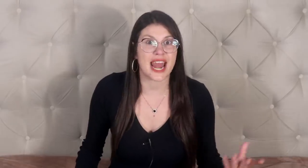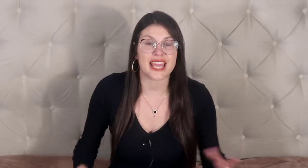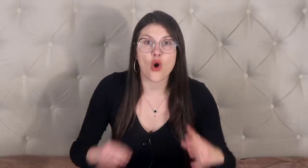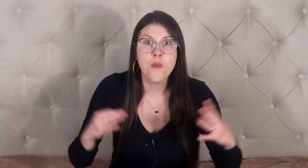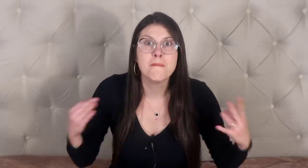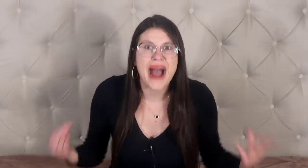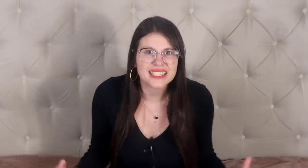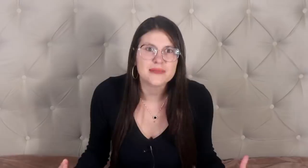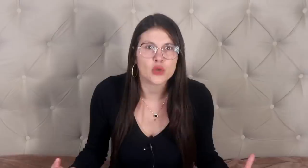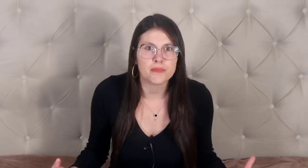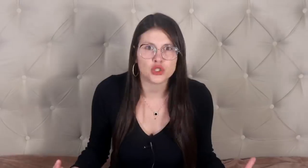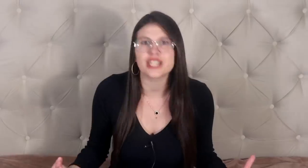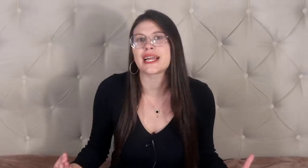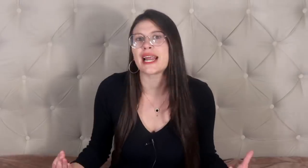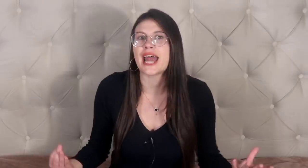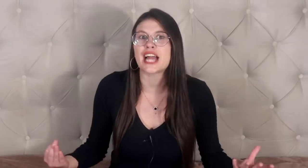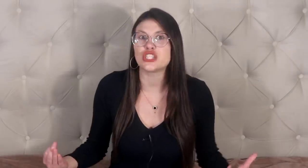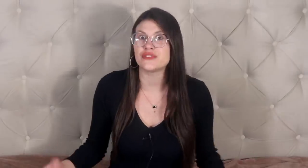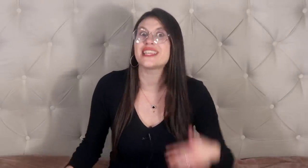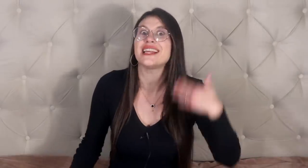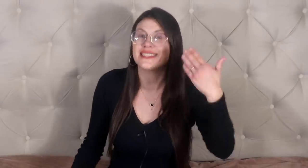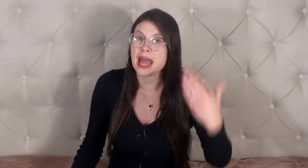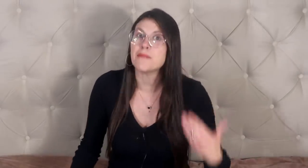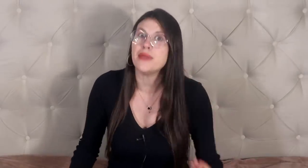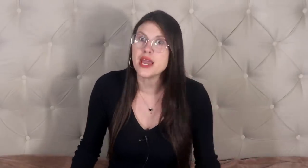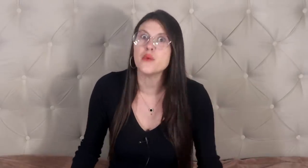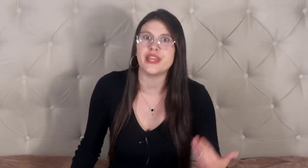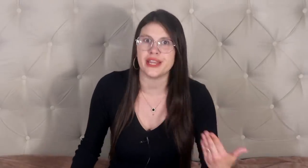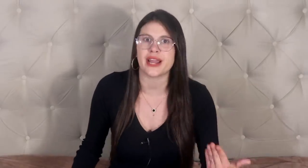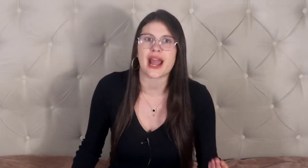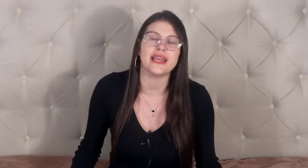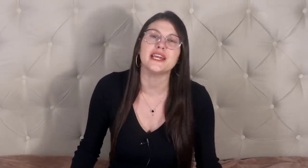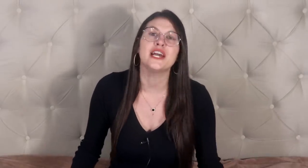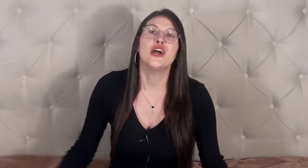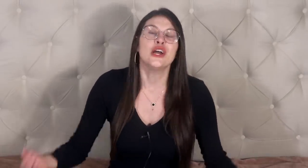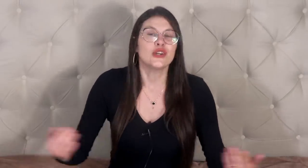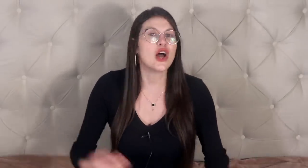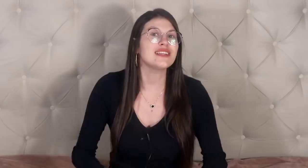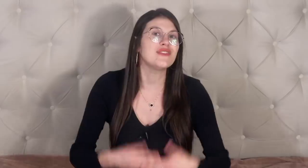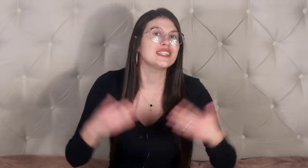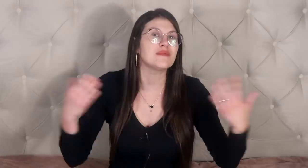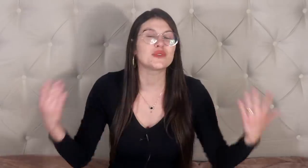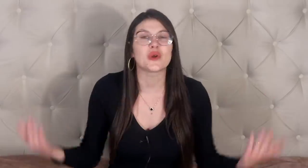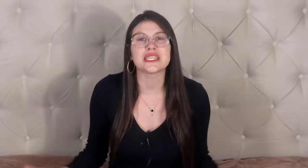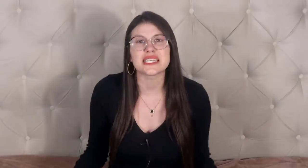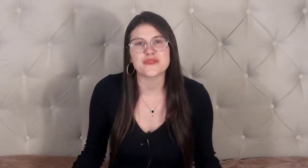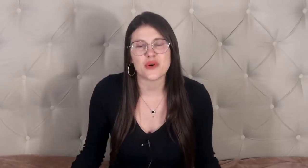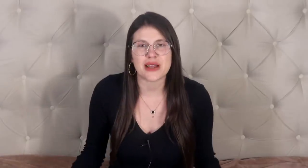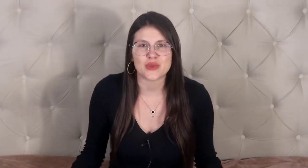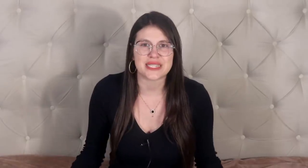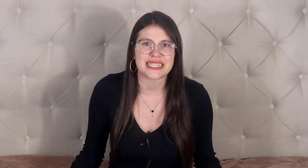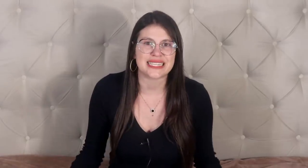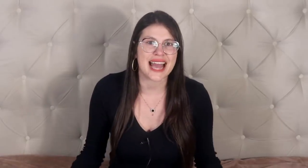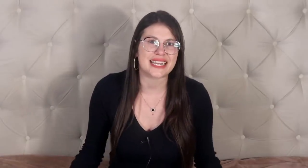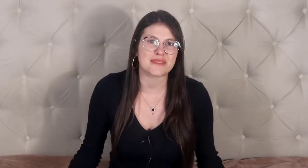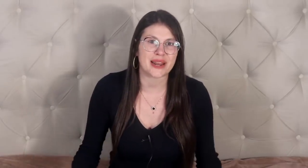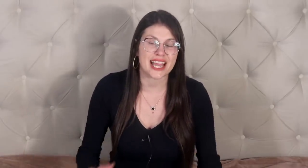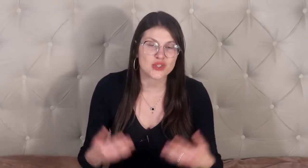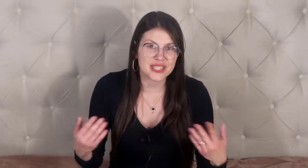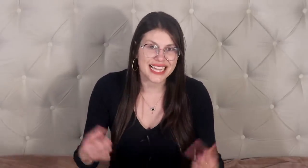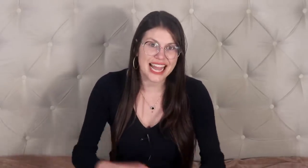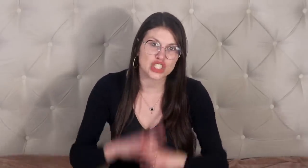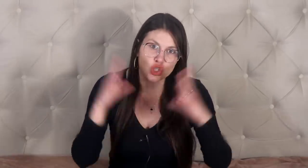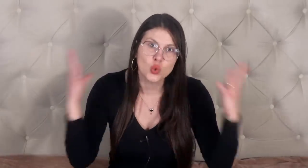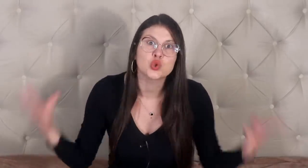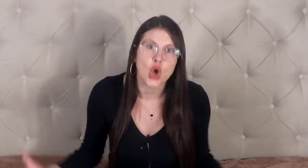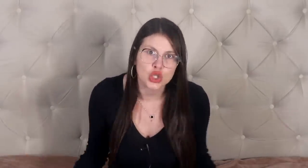especulava e extraía o máximo que podia daquela narrativa que eles sabiam que iria cair, nós levantamos todas as informações necessárias para que